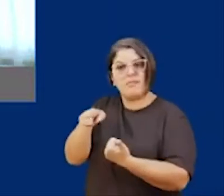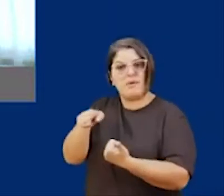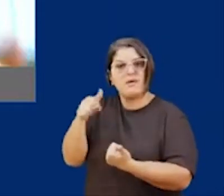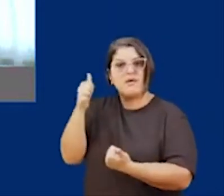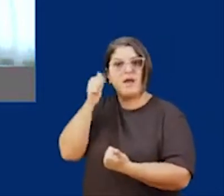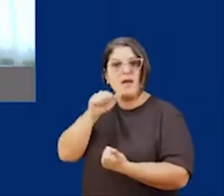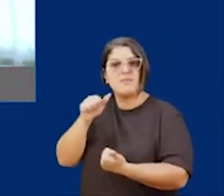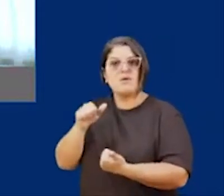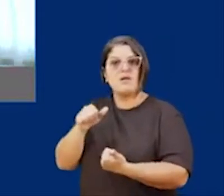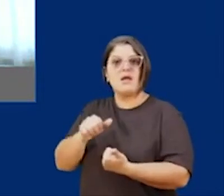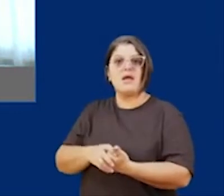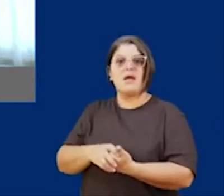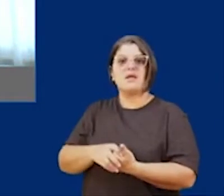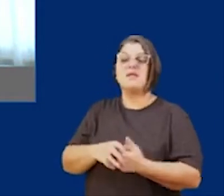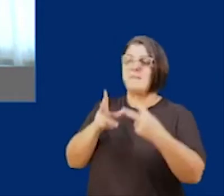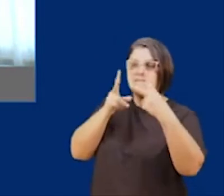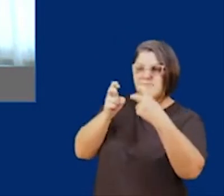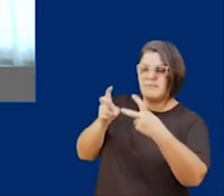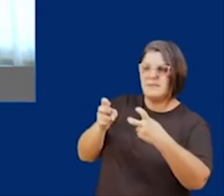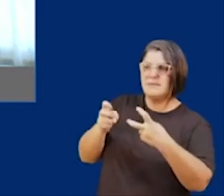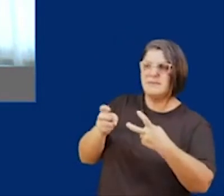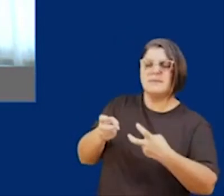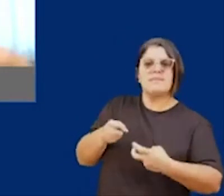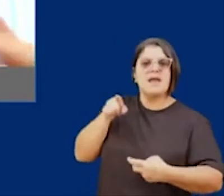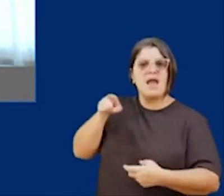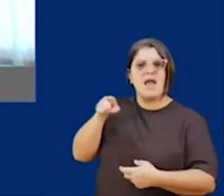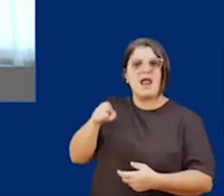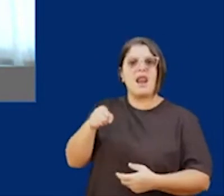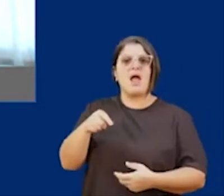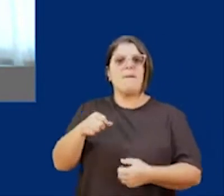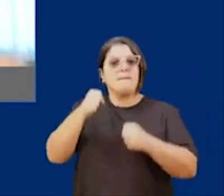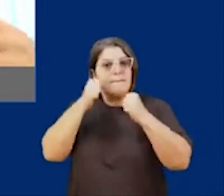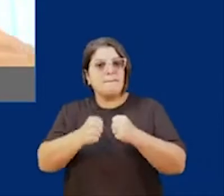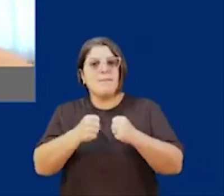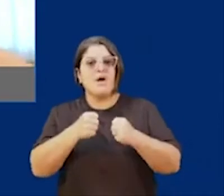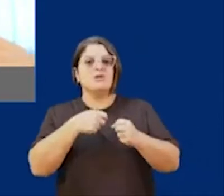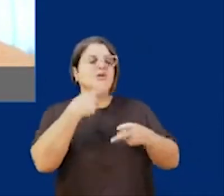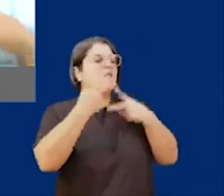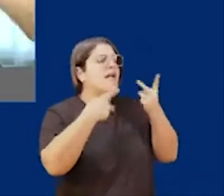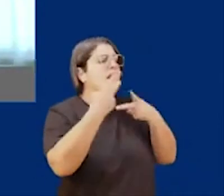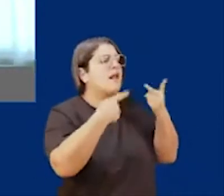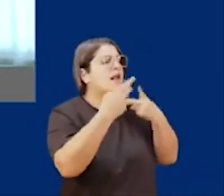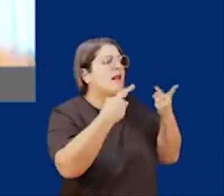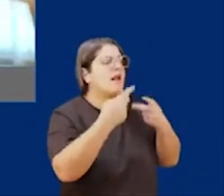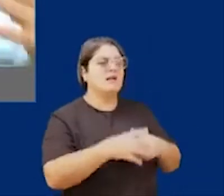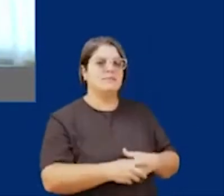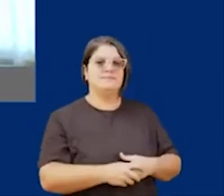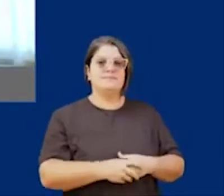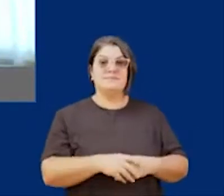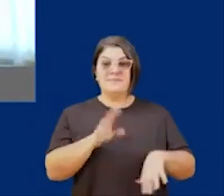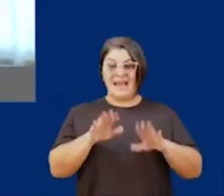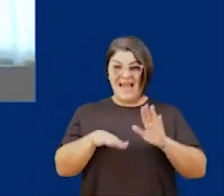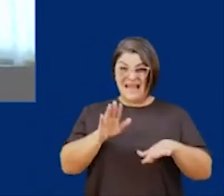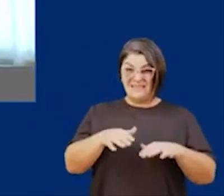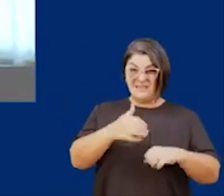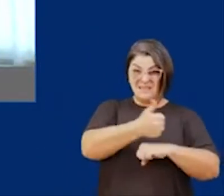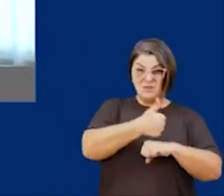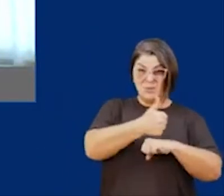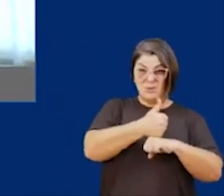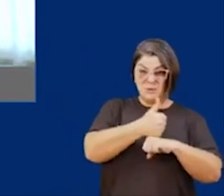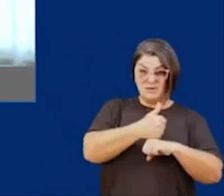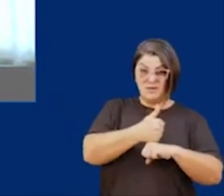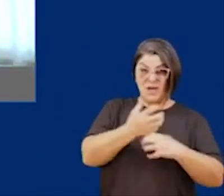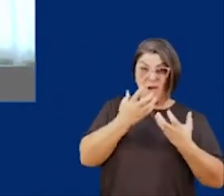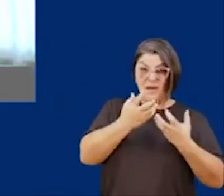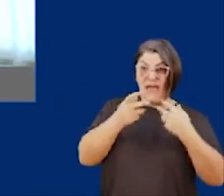escuta, que eu queria valorizar essa importância, né, porque às vezes a gente chega e vai conversar com um profissional, ele quer entregar para a gente tudo que ele acha que é importante ele dizer, ele não